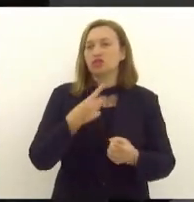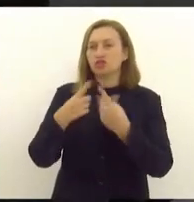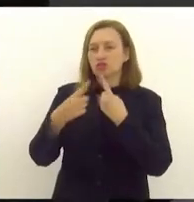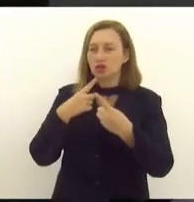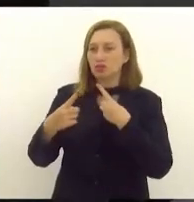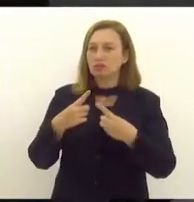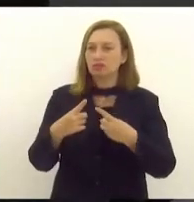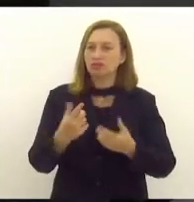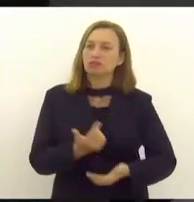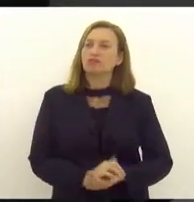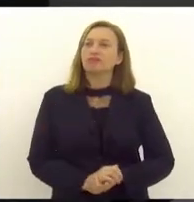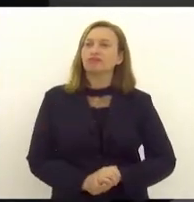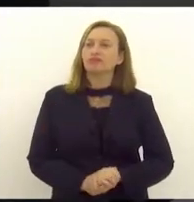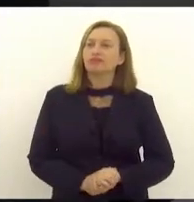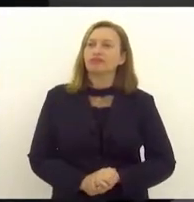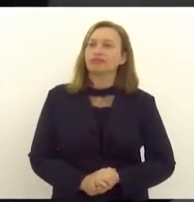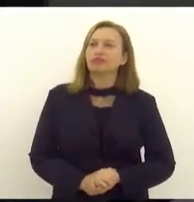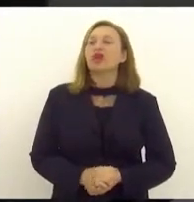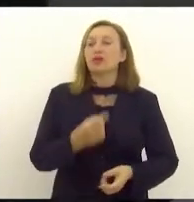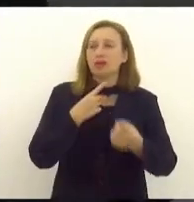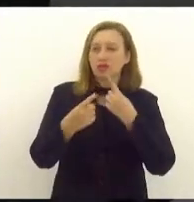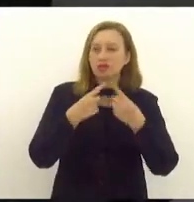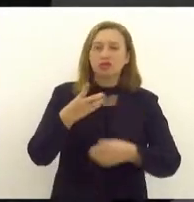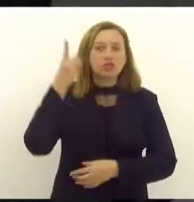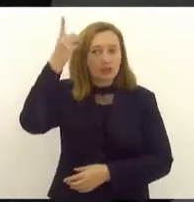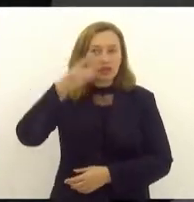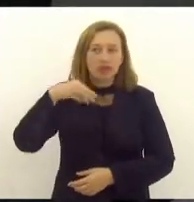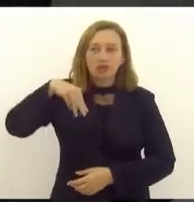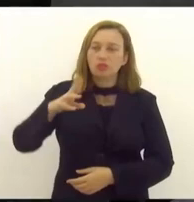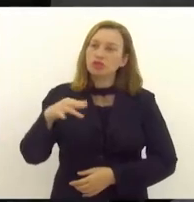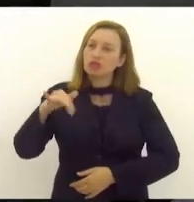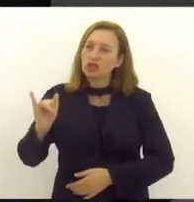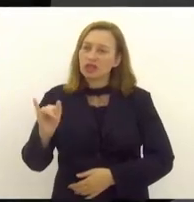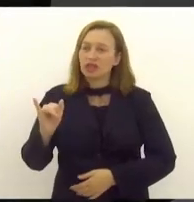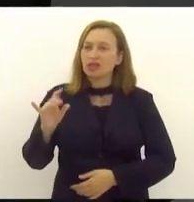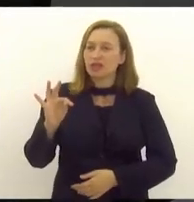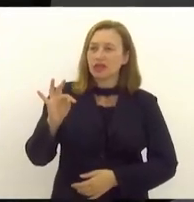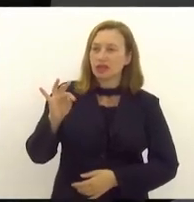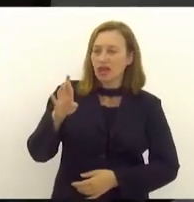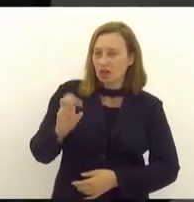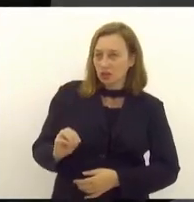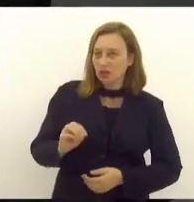em discussão para discutir deputado munir Neto